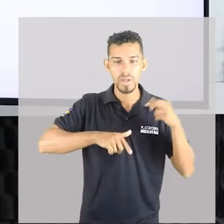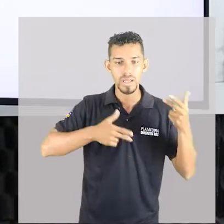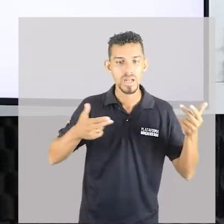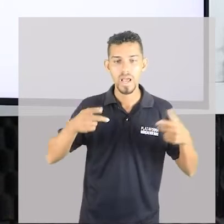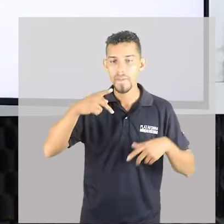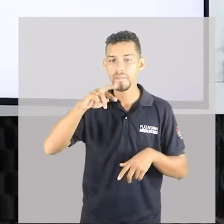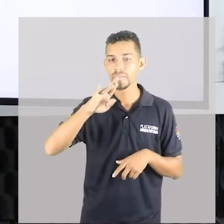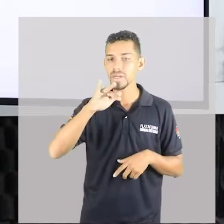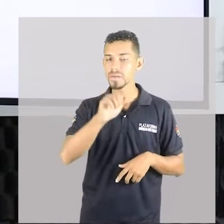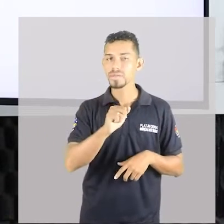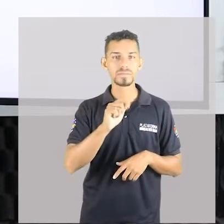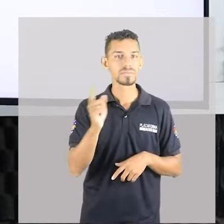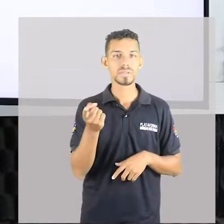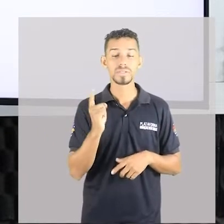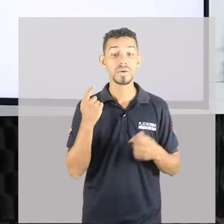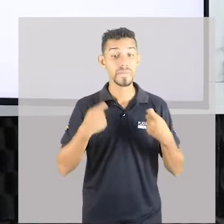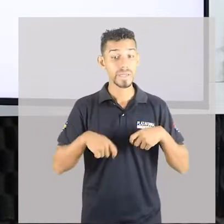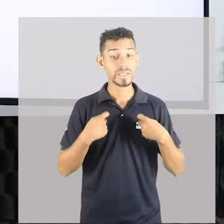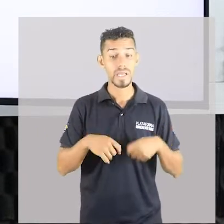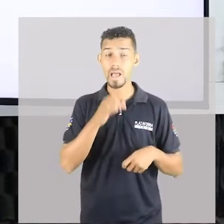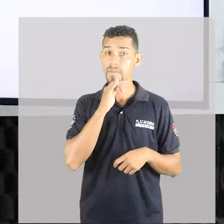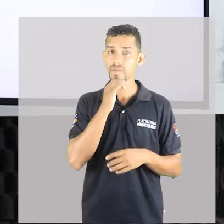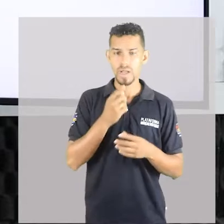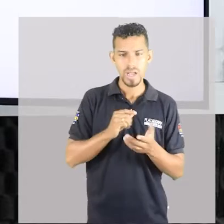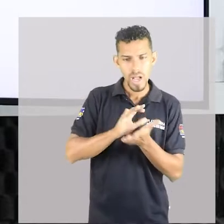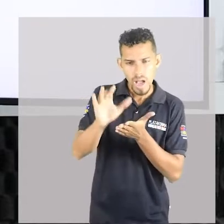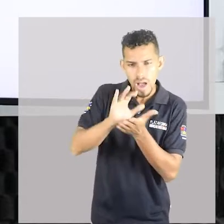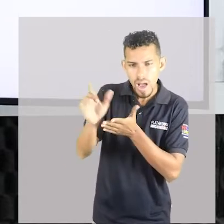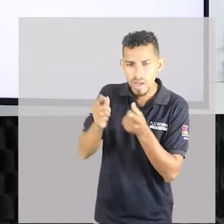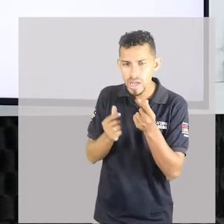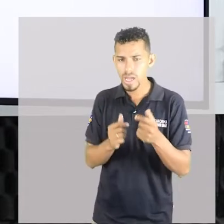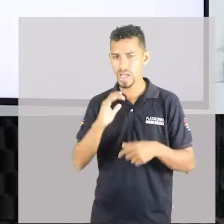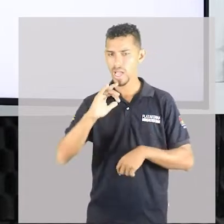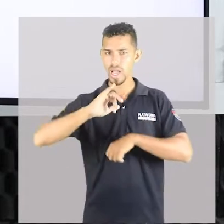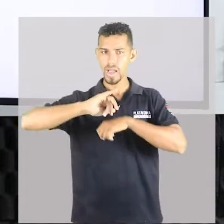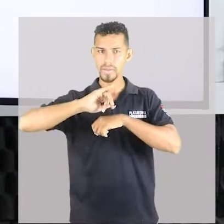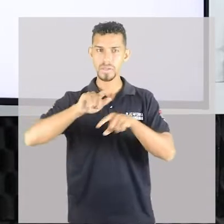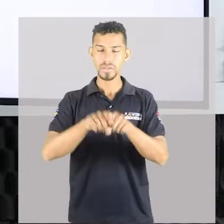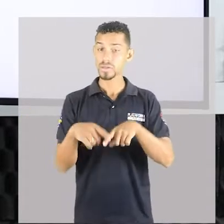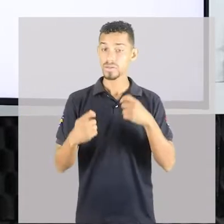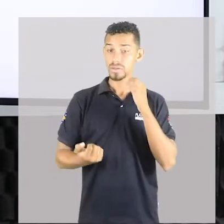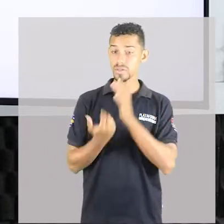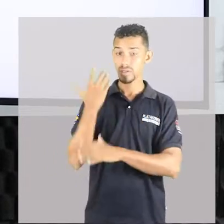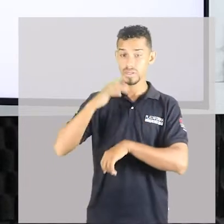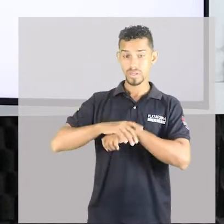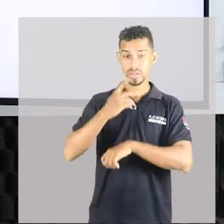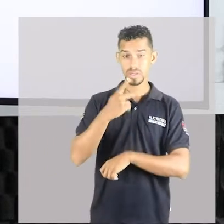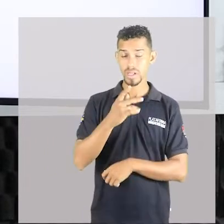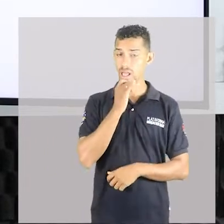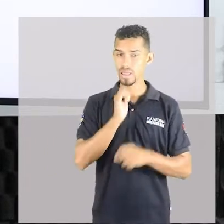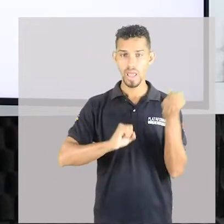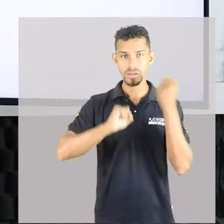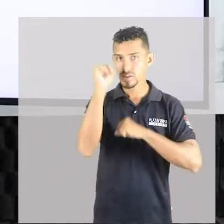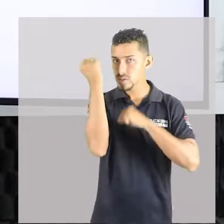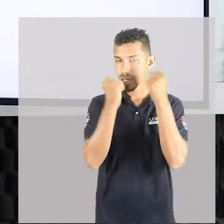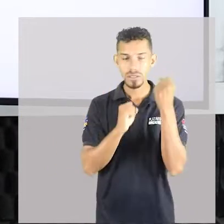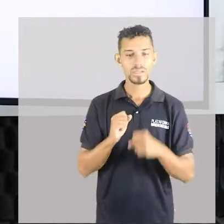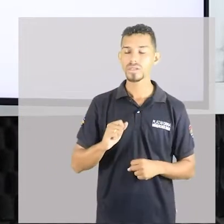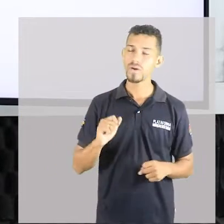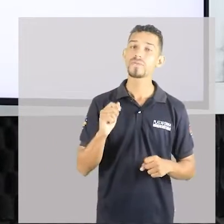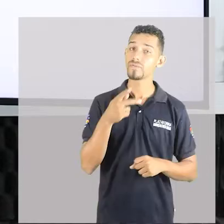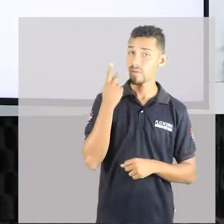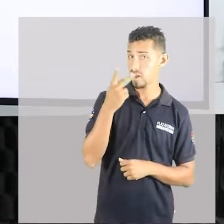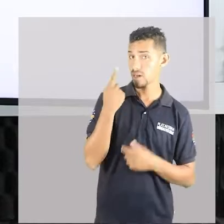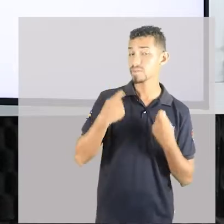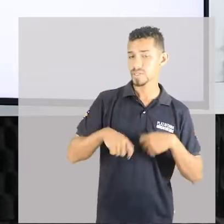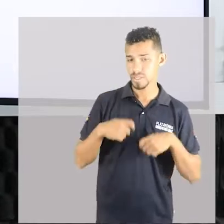matéria-prima. Né? Não falaram que eles precisavam gastar o capital excedente produzido a partir da industrialização. Falaram